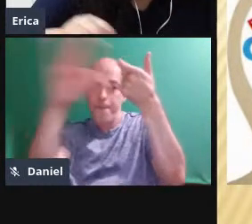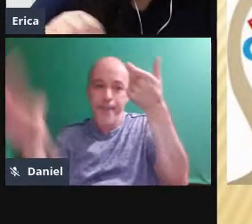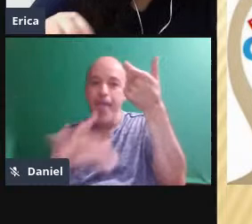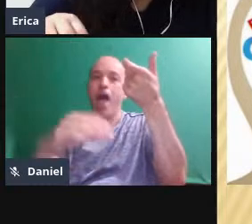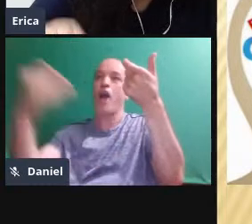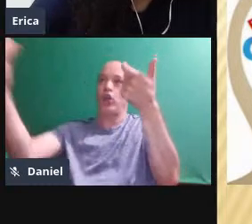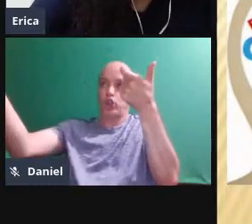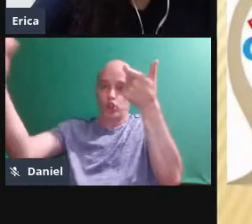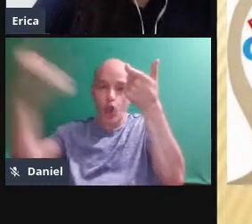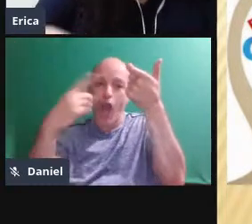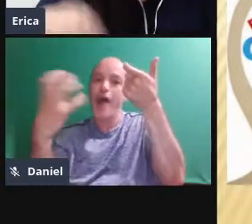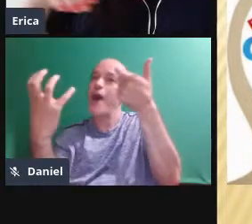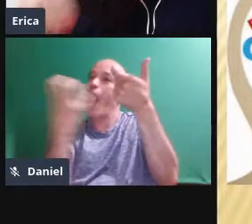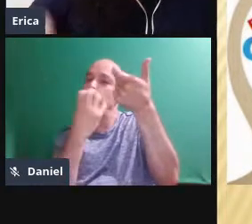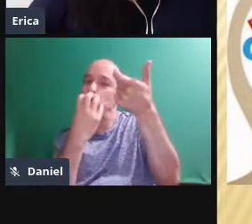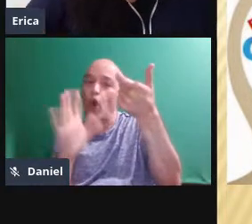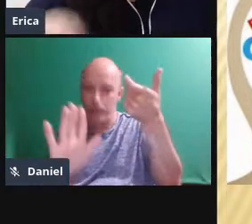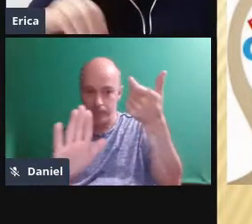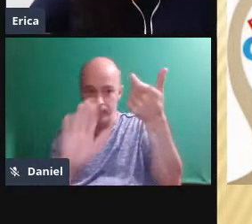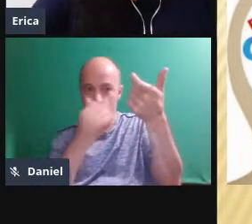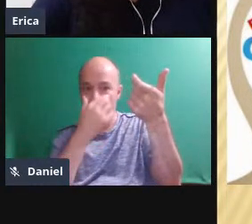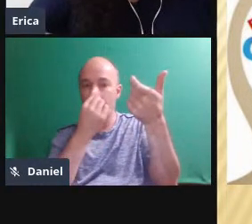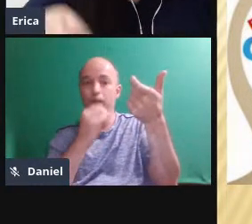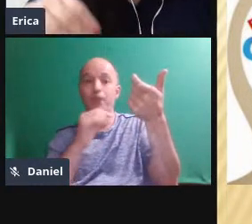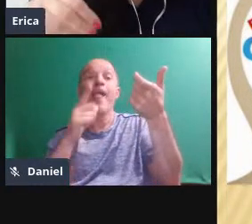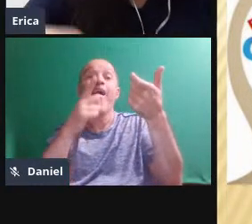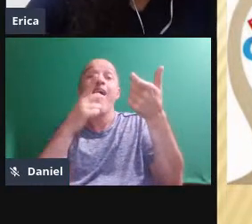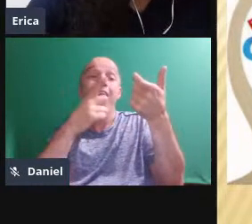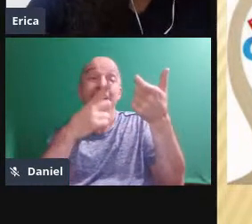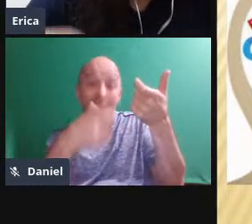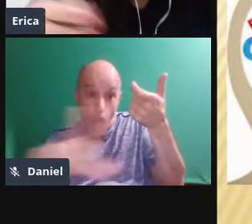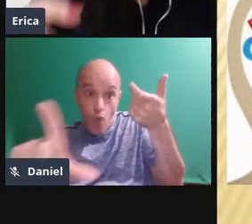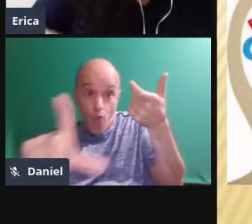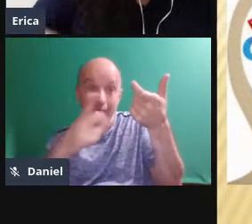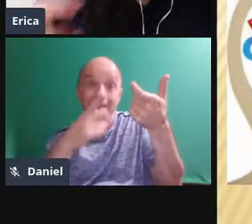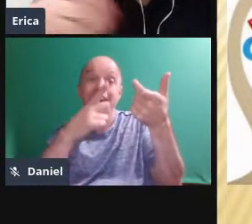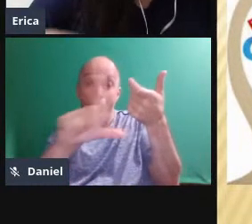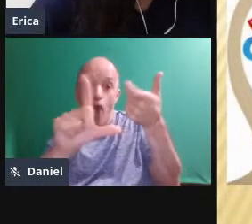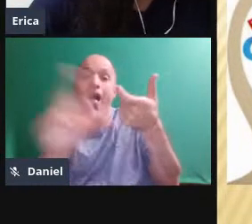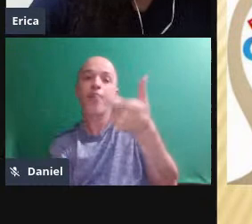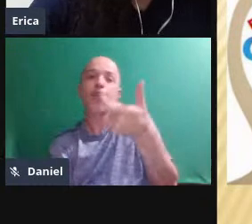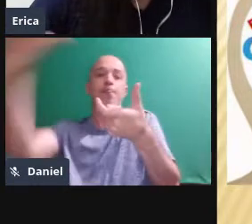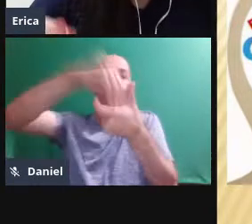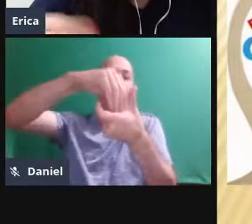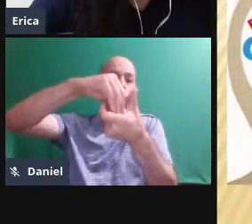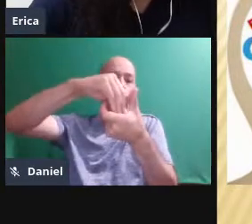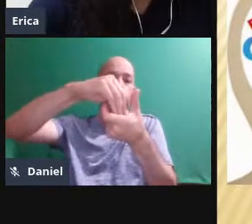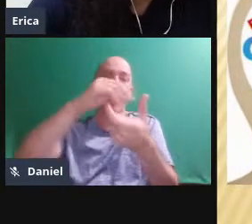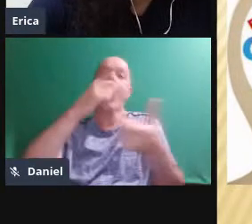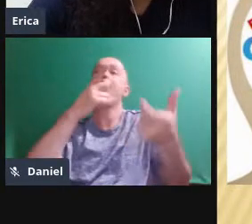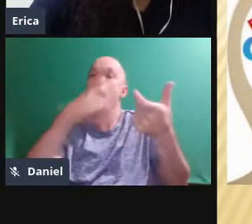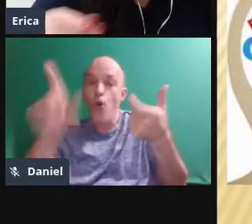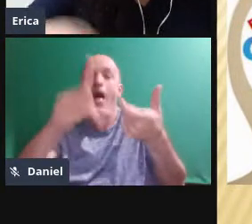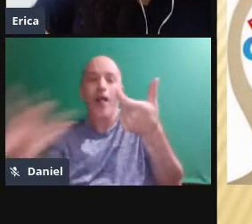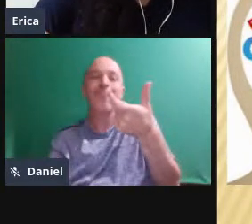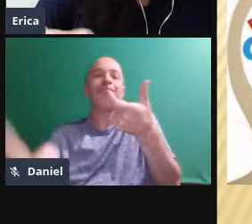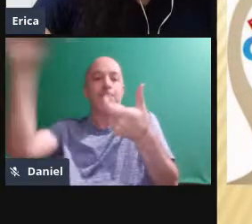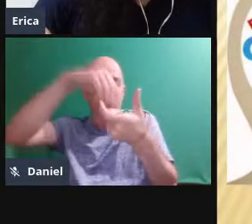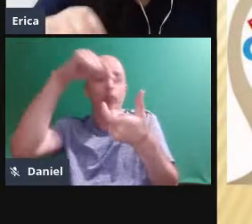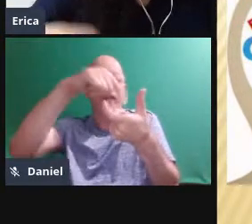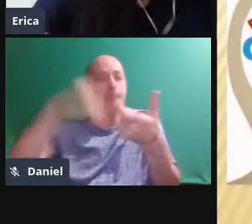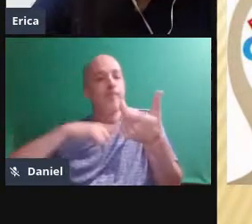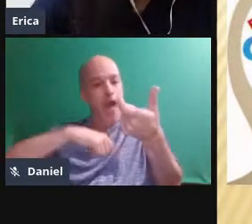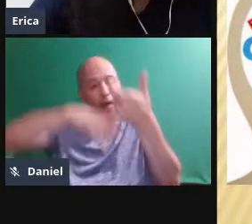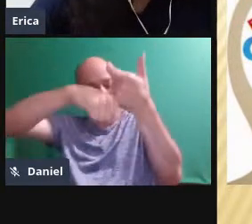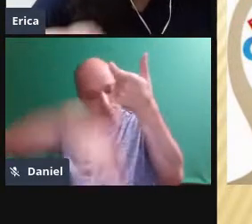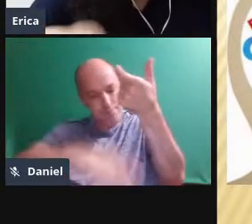Na palavra linguagem, nós temos a palavra, o sinal linguagem e o sinal língua. Nós temos a palavra linguagem e a palavra língua. E a língua,